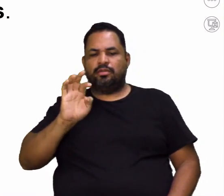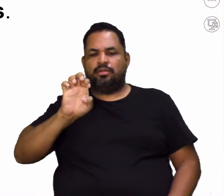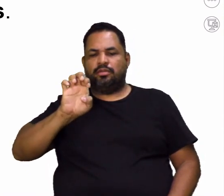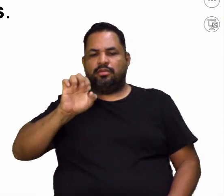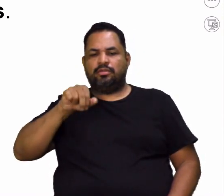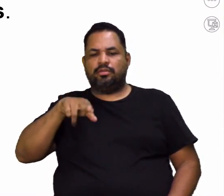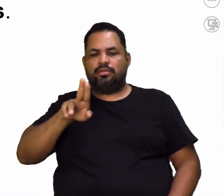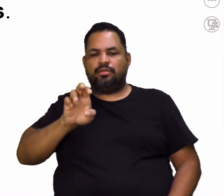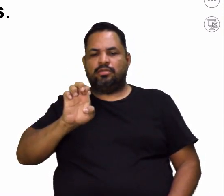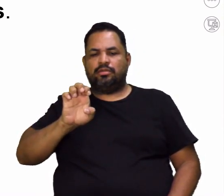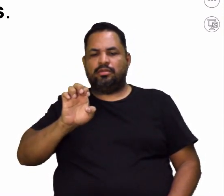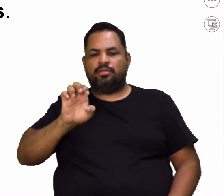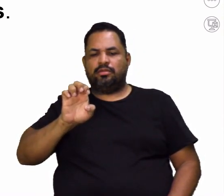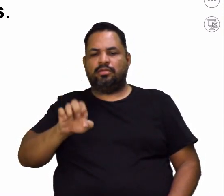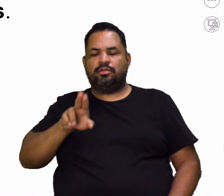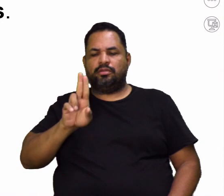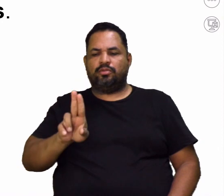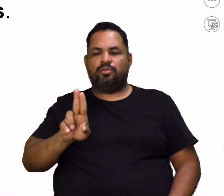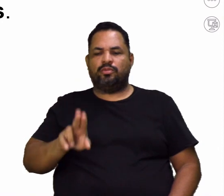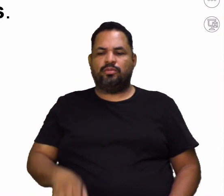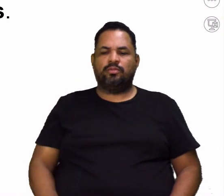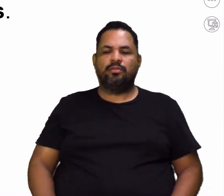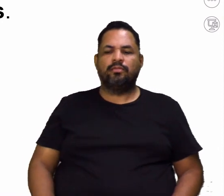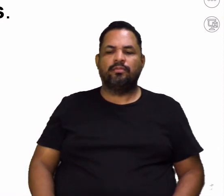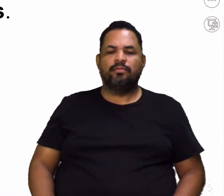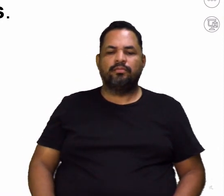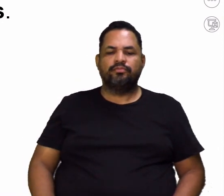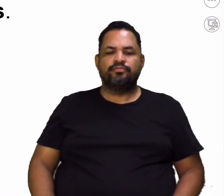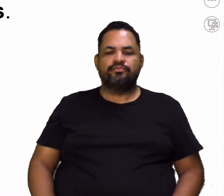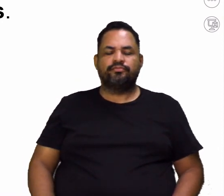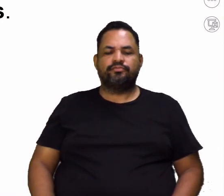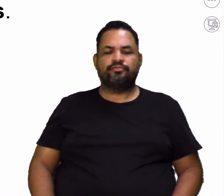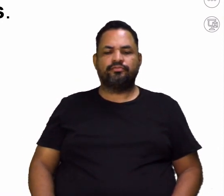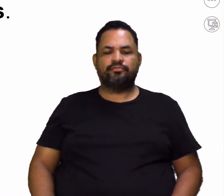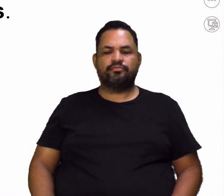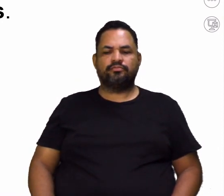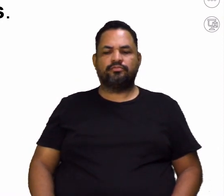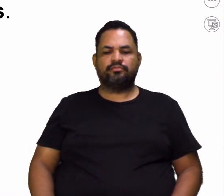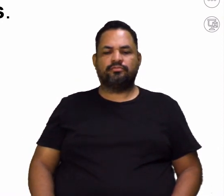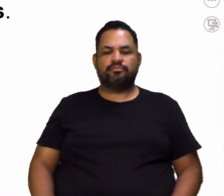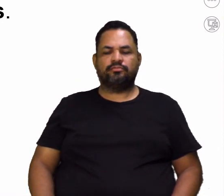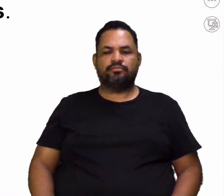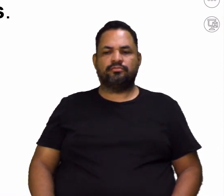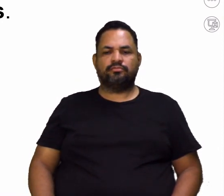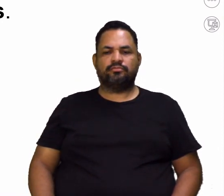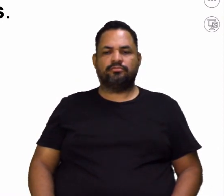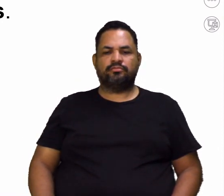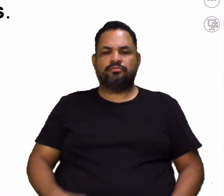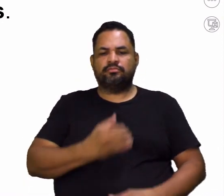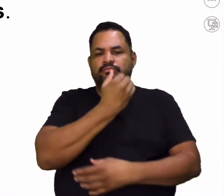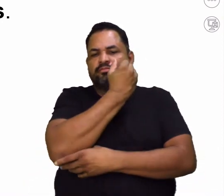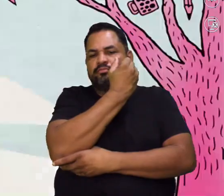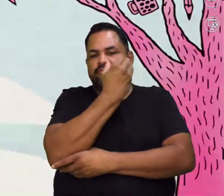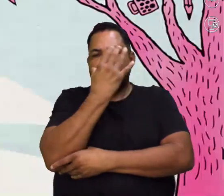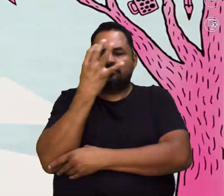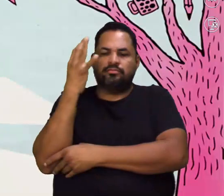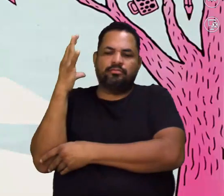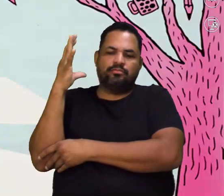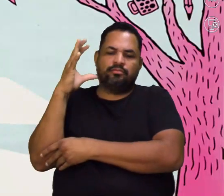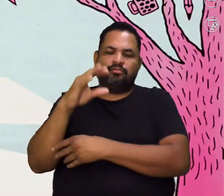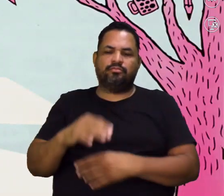livro muito importante na vida de Raul Pompéia Beleza então vamos chamar da nossa árvore do conhecimento